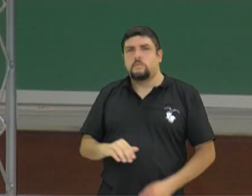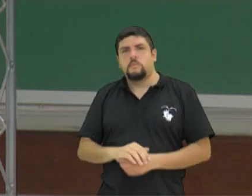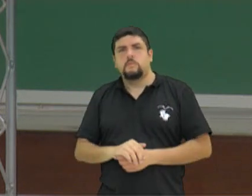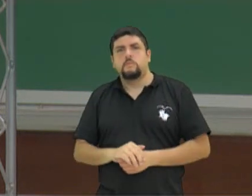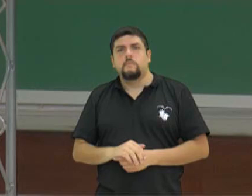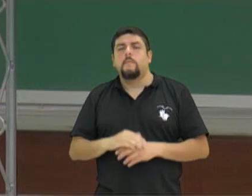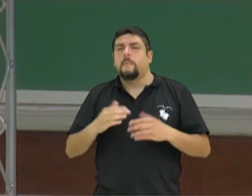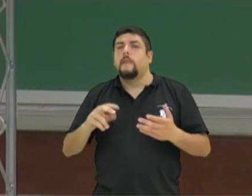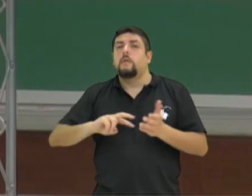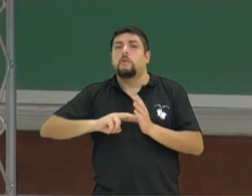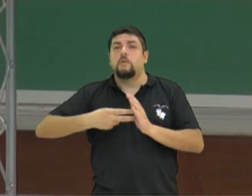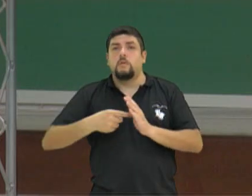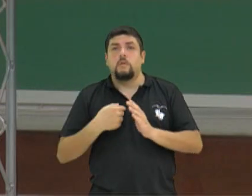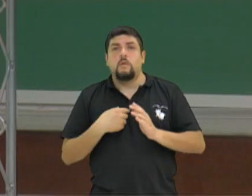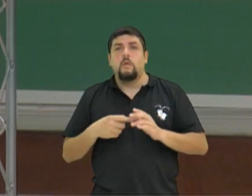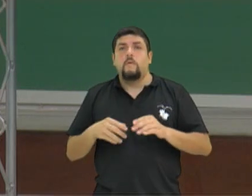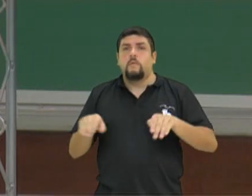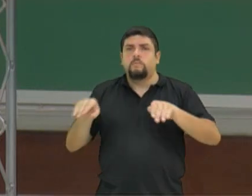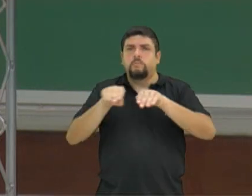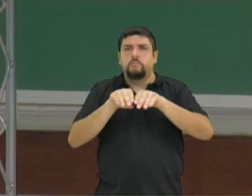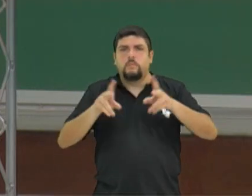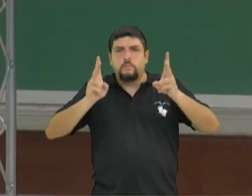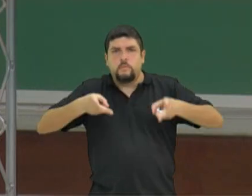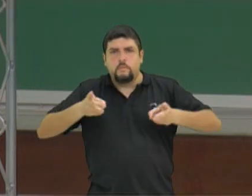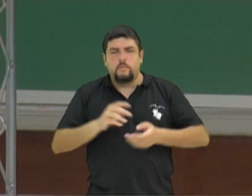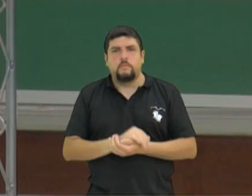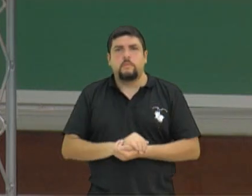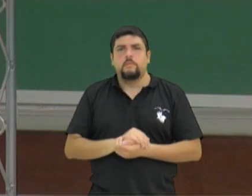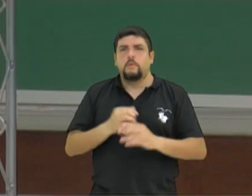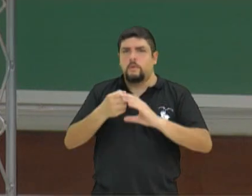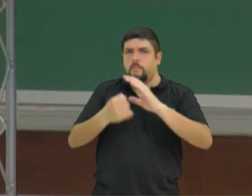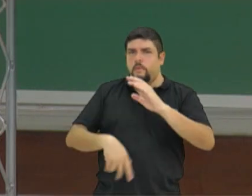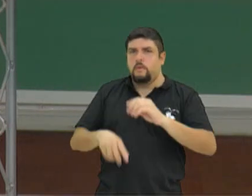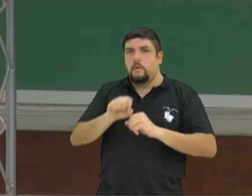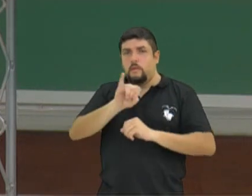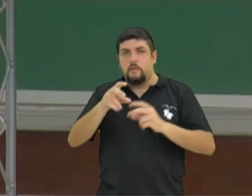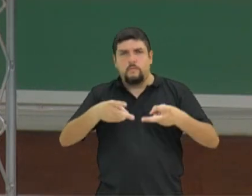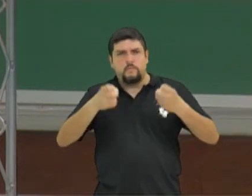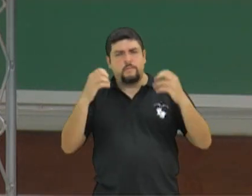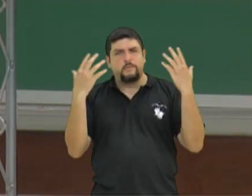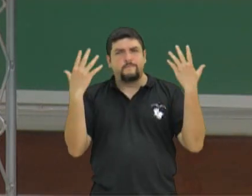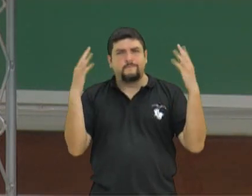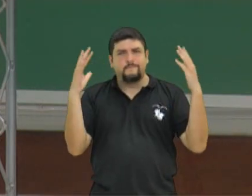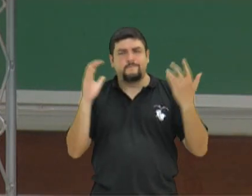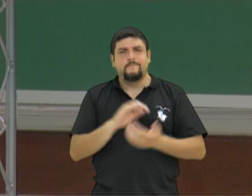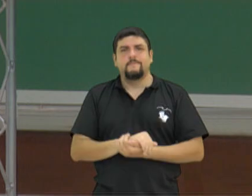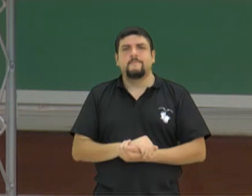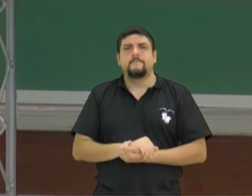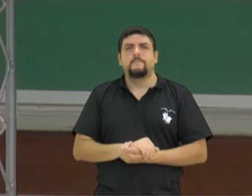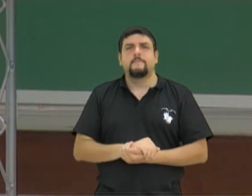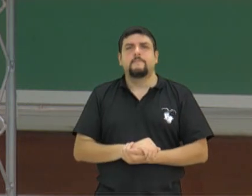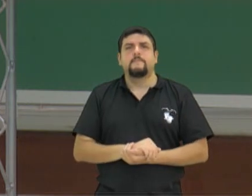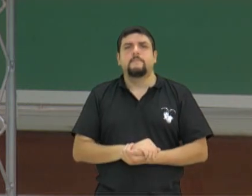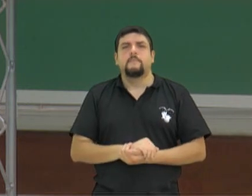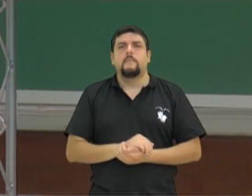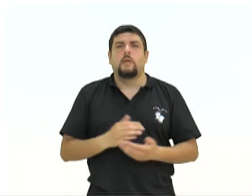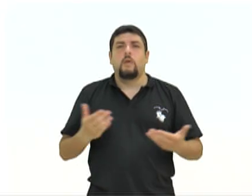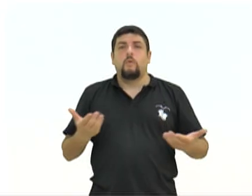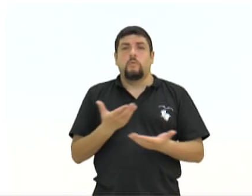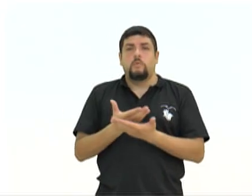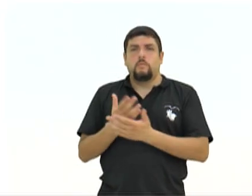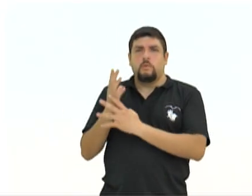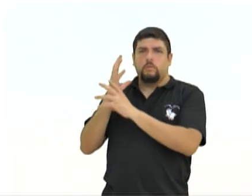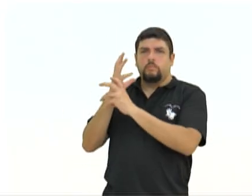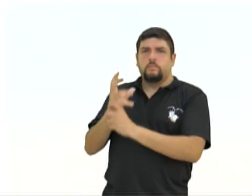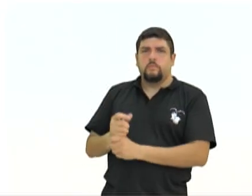equivalente significa que tem as mesmas características. Quem conseguiu captar isso, parabéns, acertou mais uma, né? Então, na nossa aula a gente fez